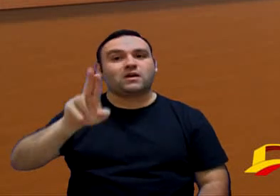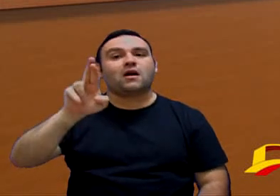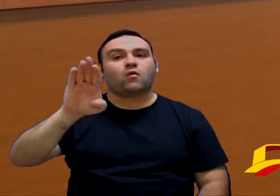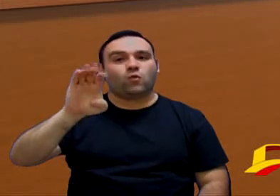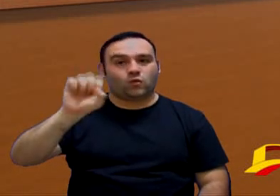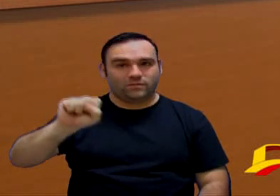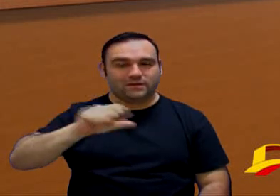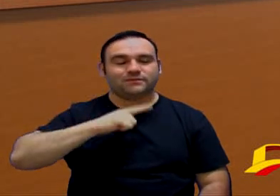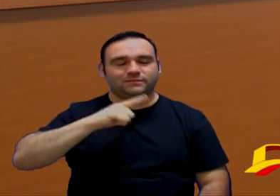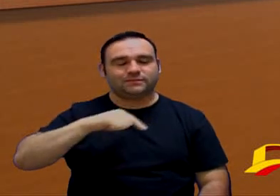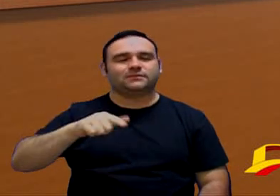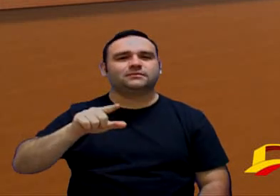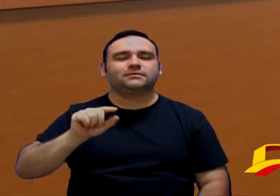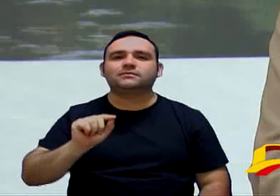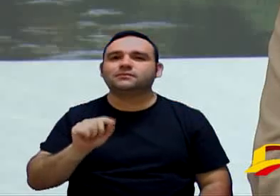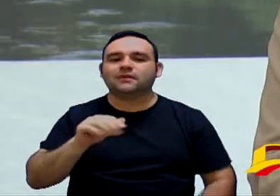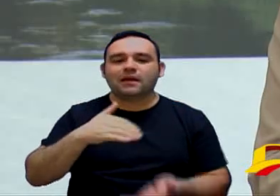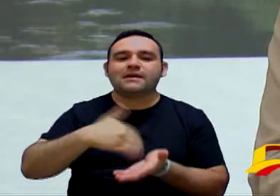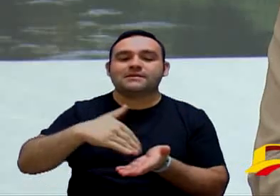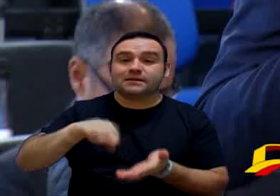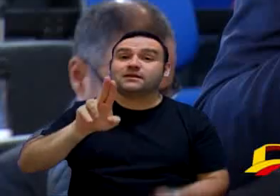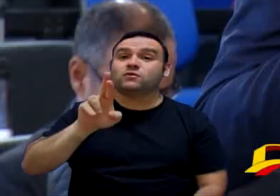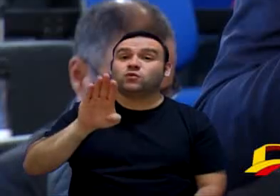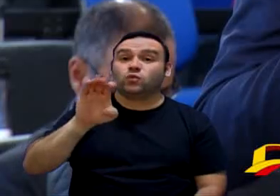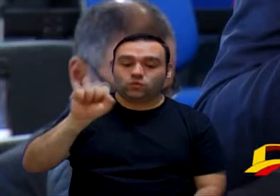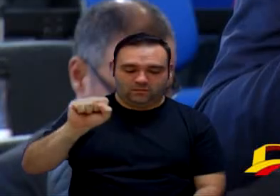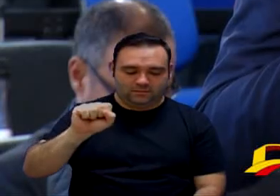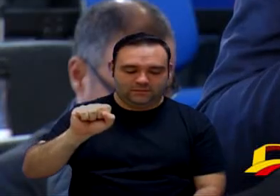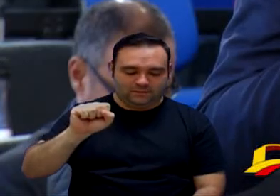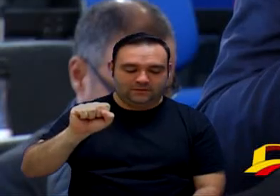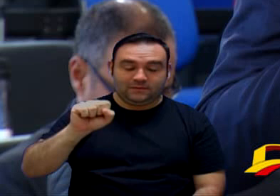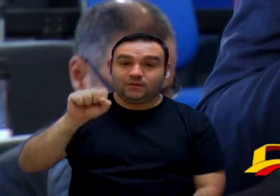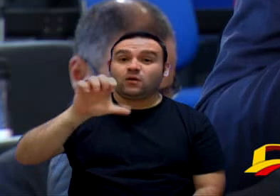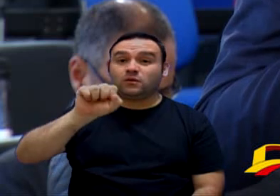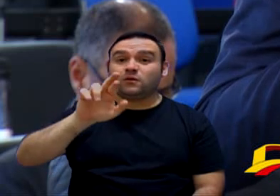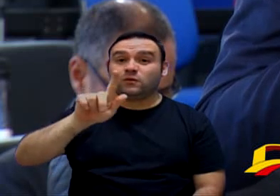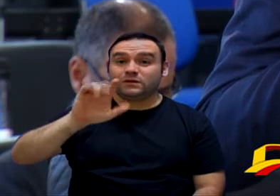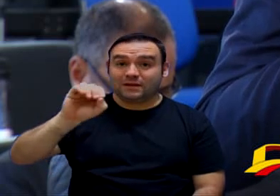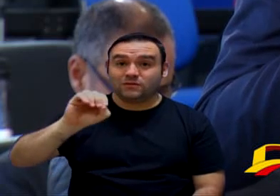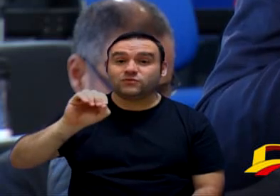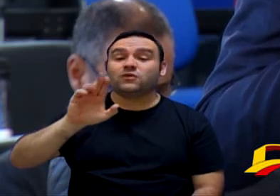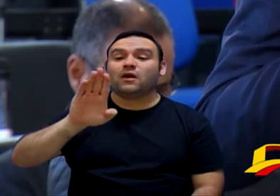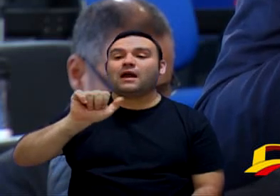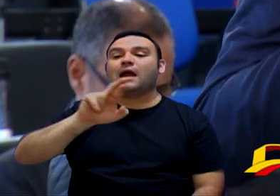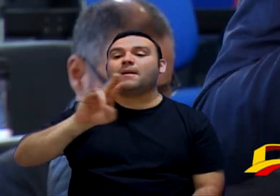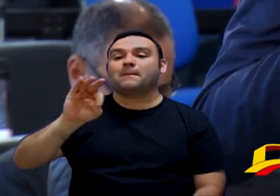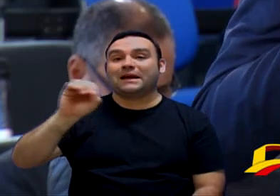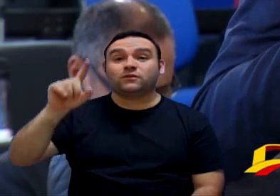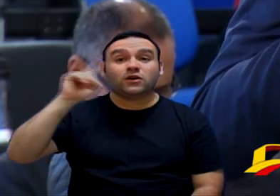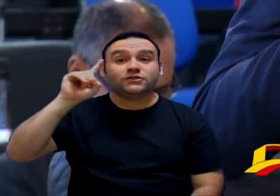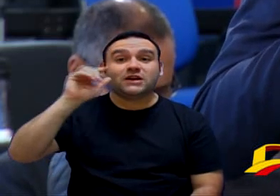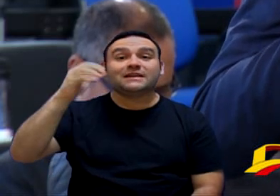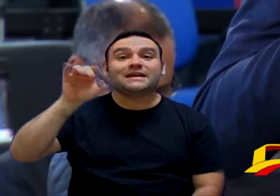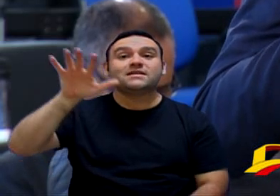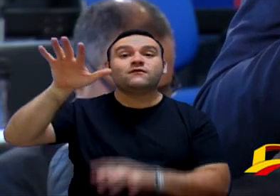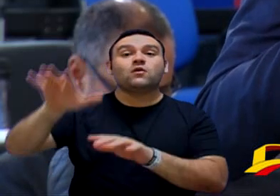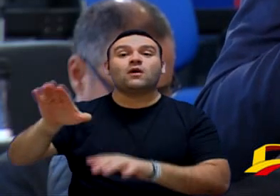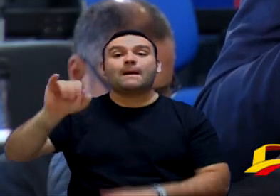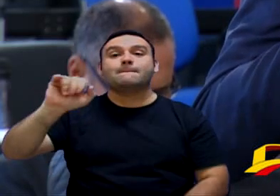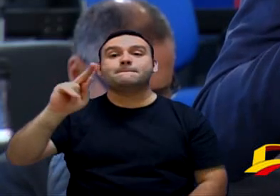Urbis eu tô falando da Urbis secretário Sérgio Sérgio Barreto ficou